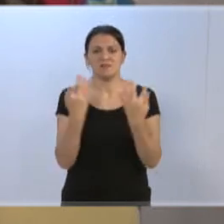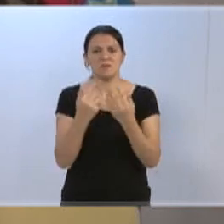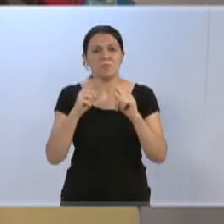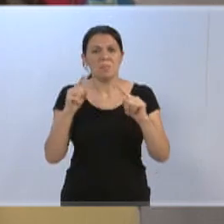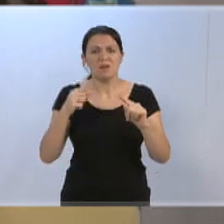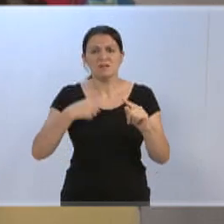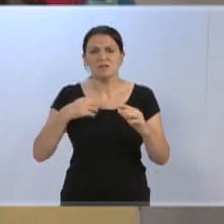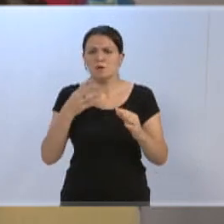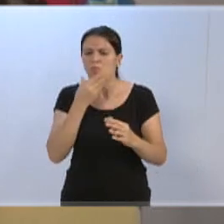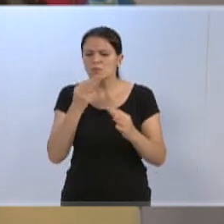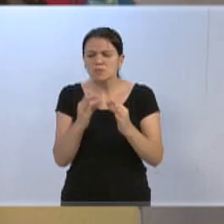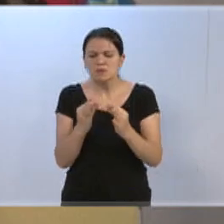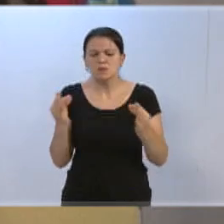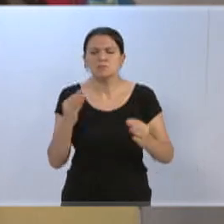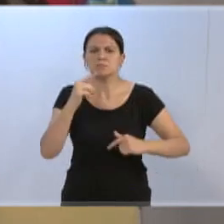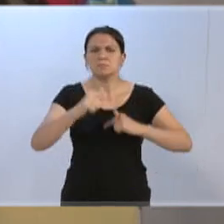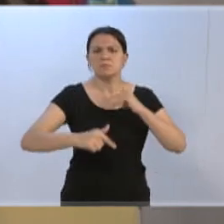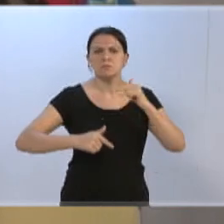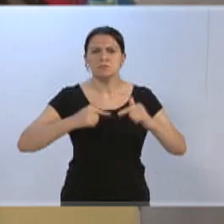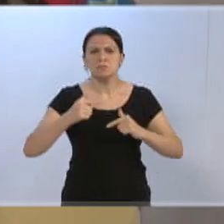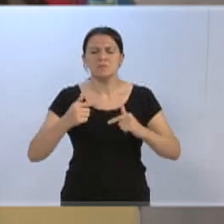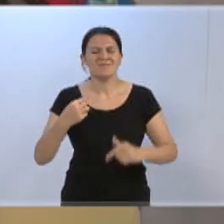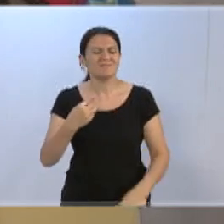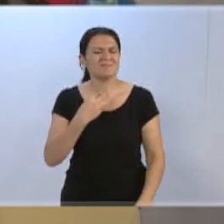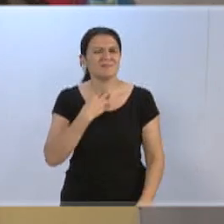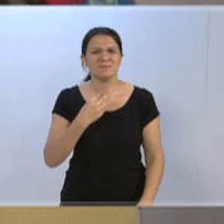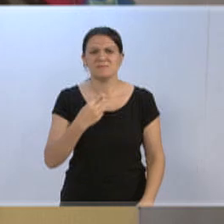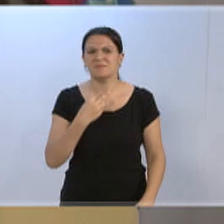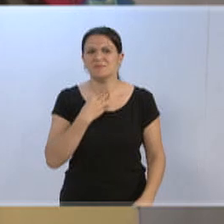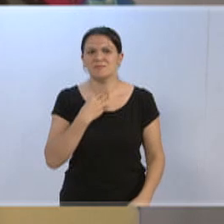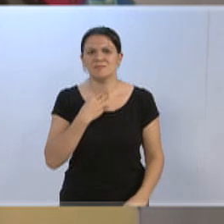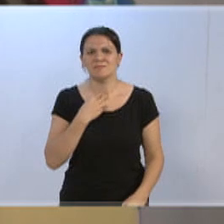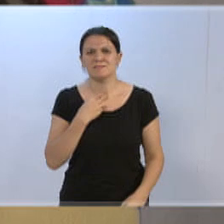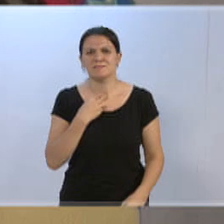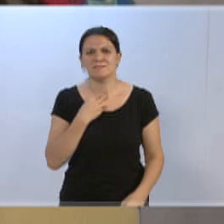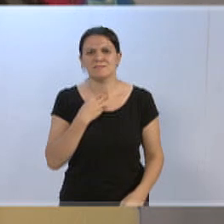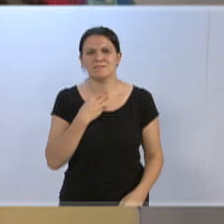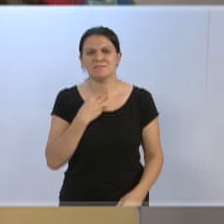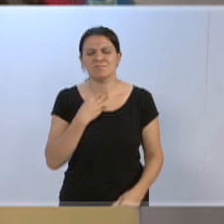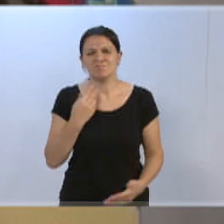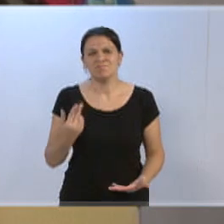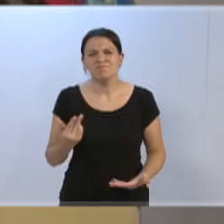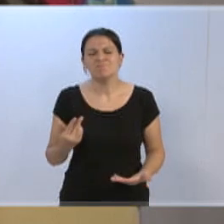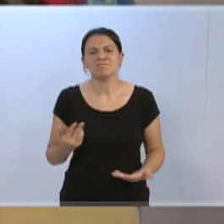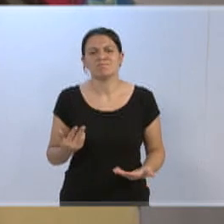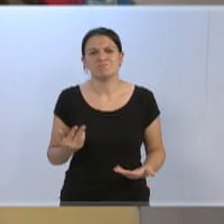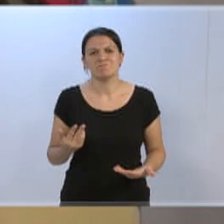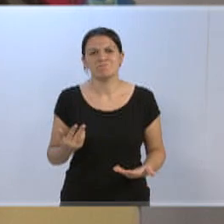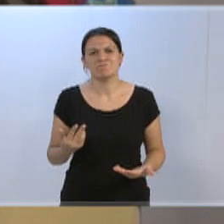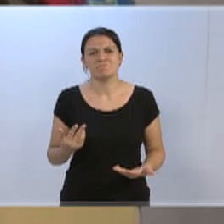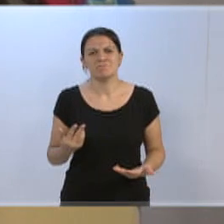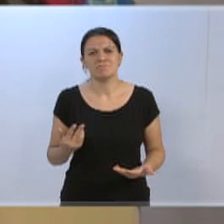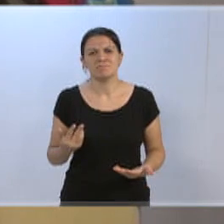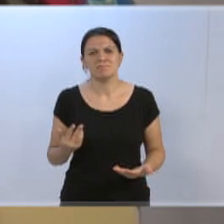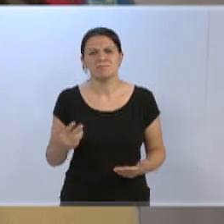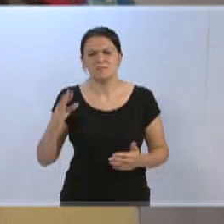um homem simples, trabalhador, eu não posso me deixar ser